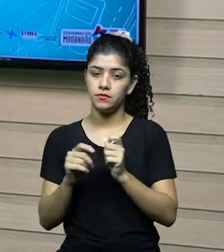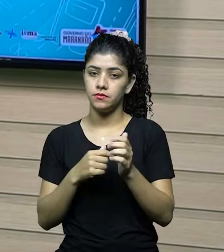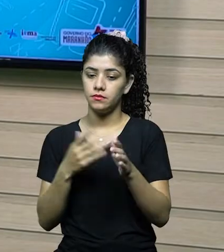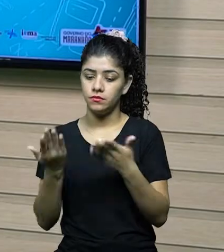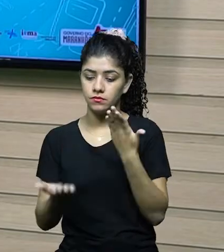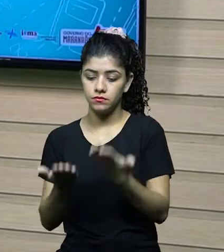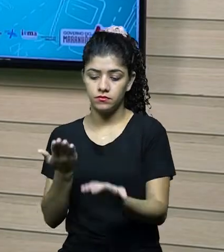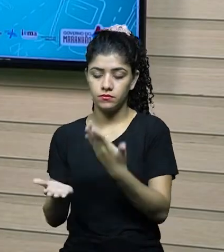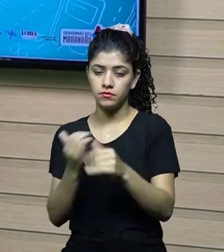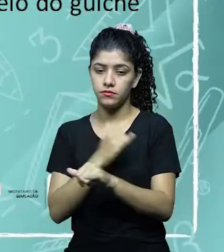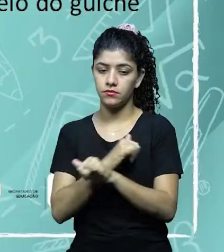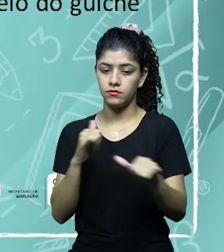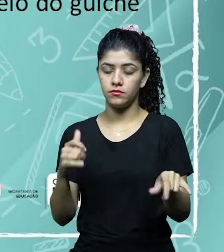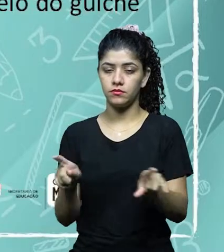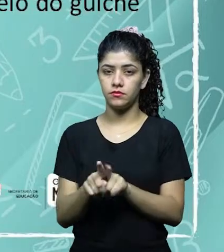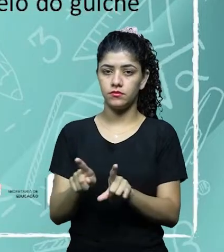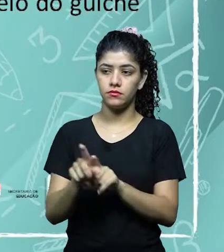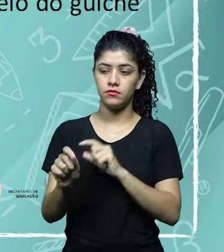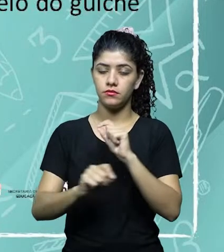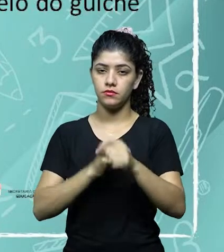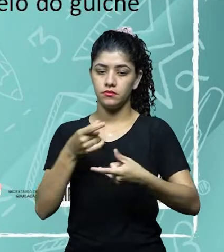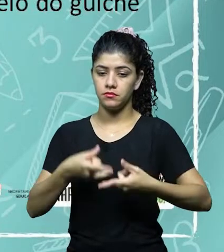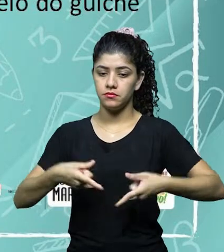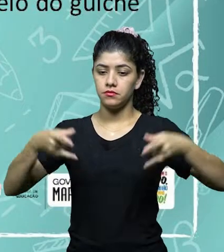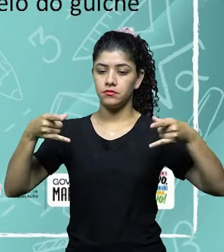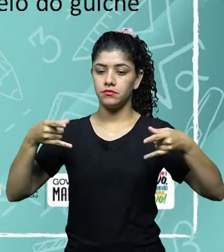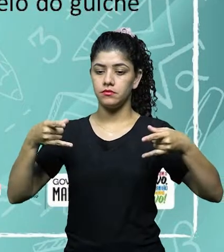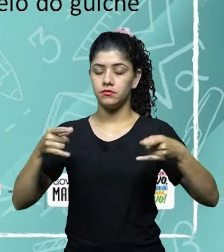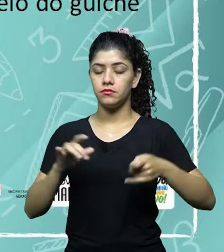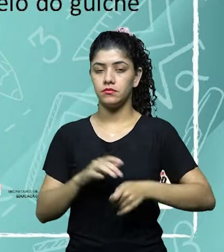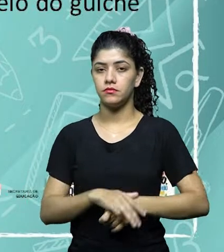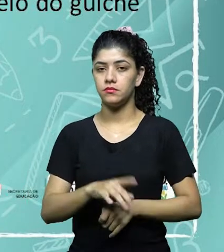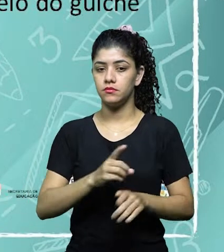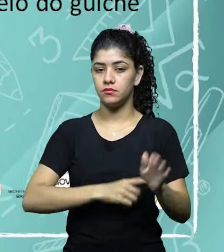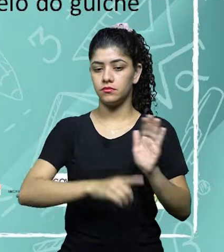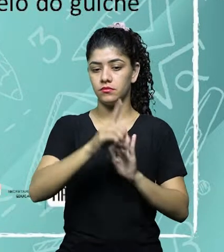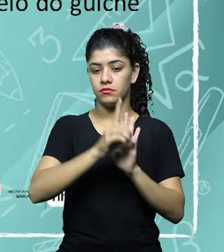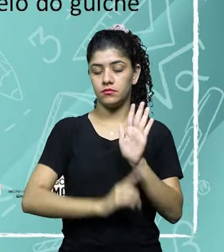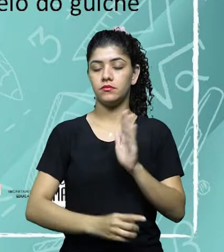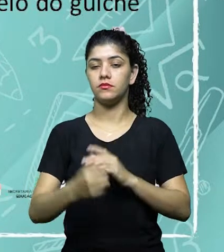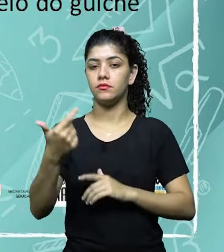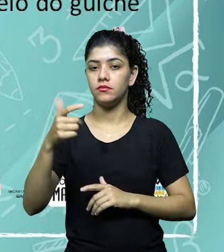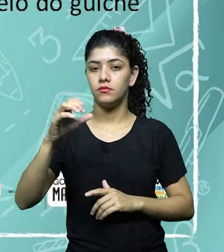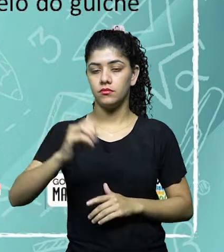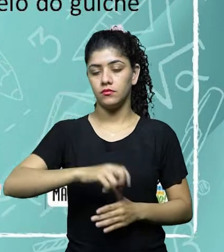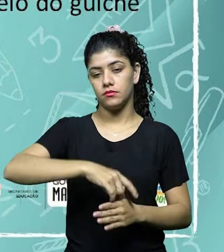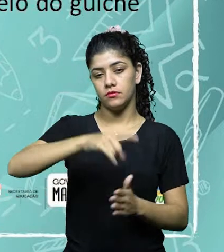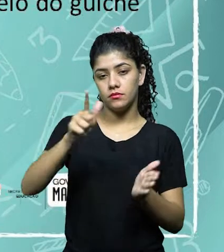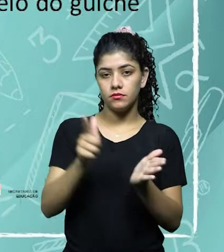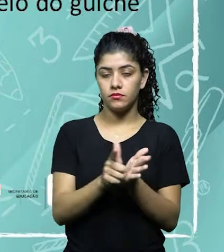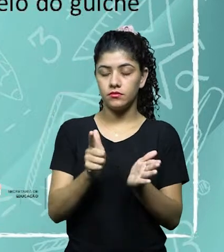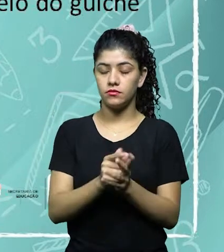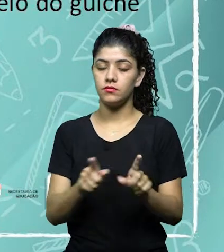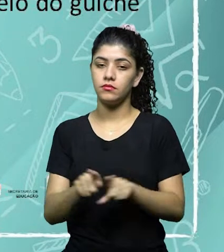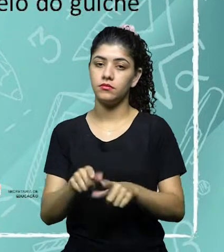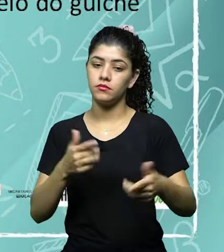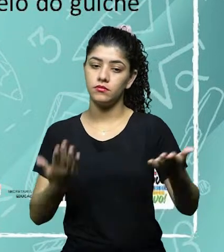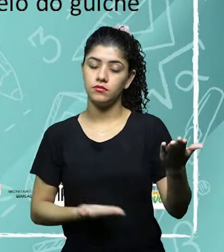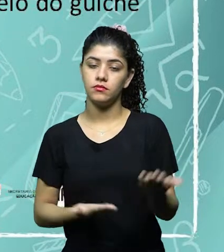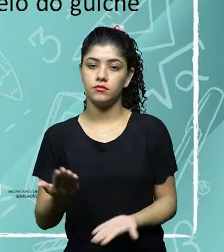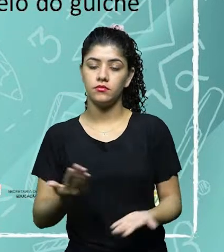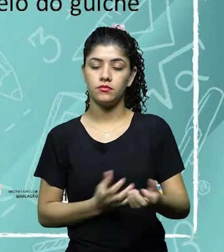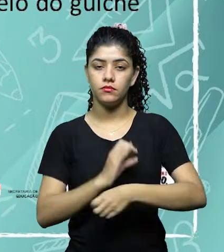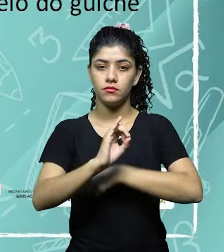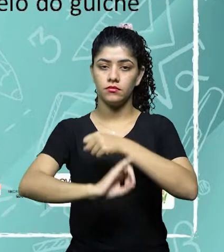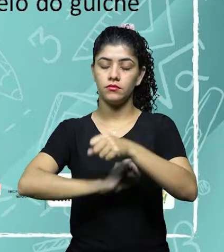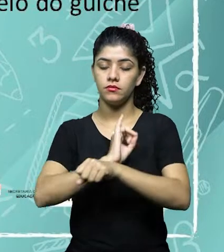confrontar com as outras informações. Compensação de cheques, tem direito a 10 folhas de cheque e a prestação de qualquer serviço